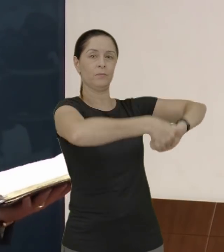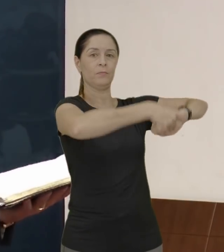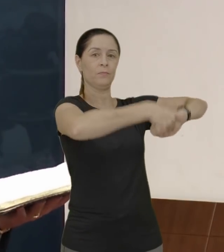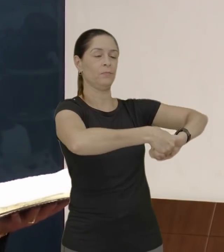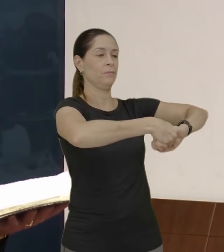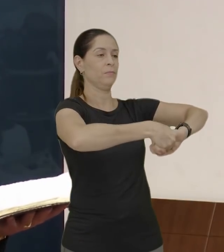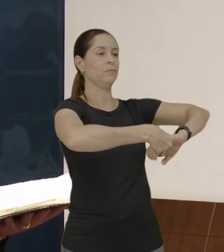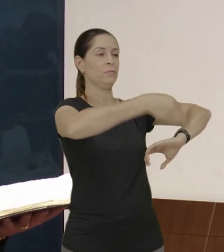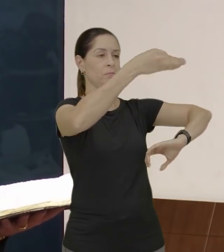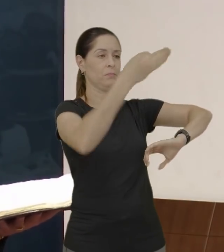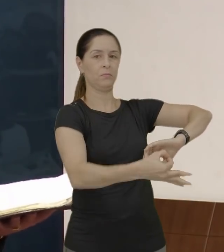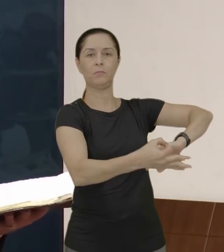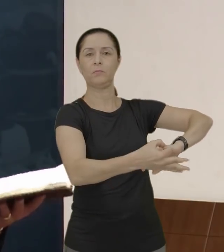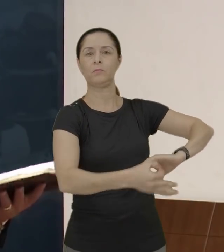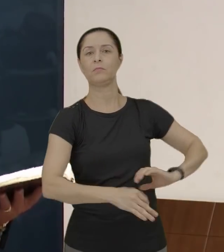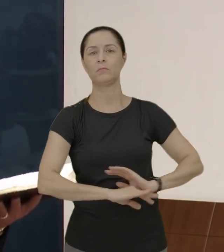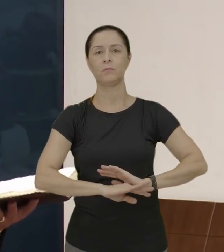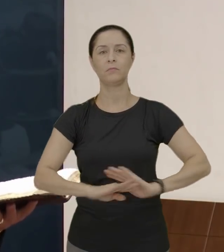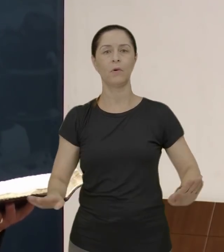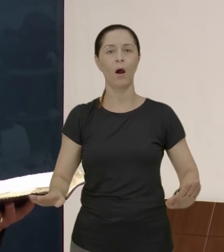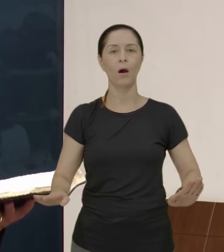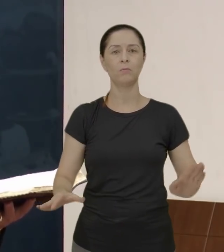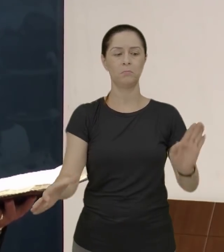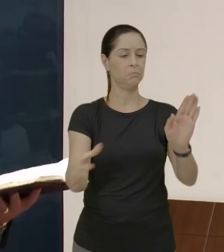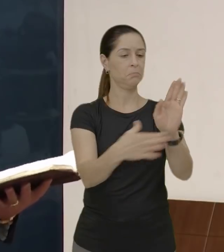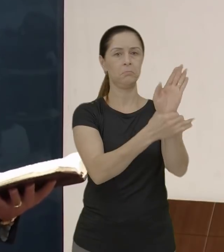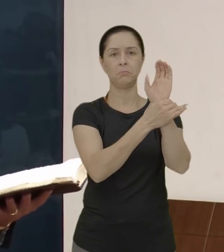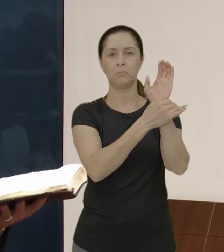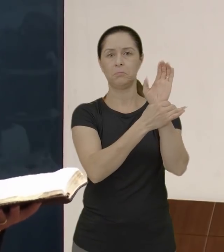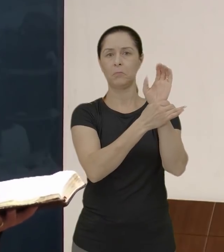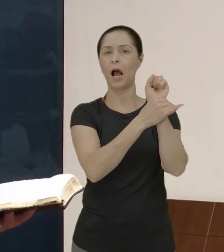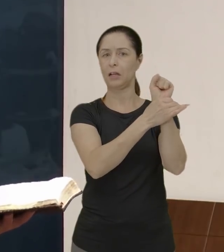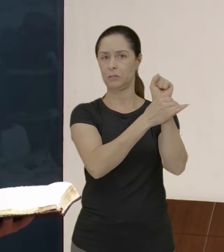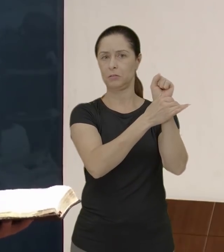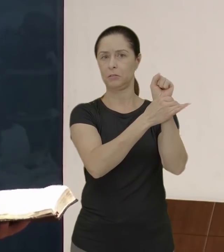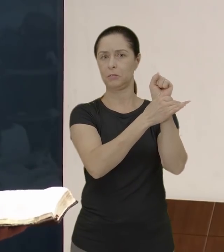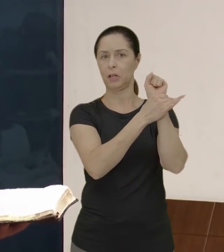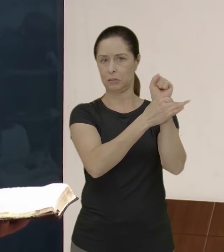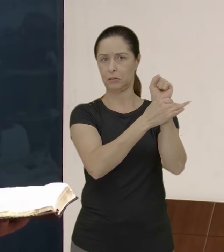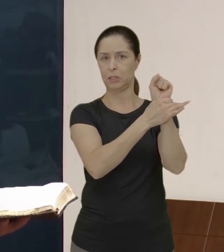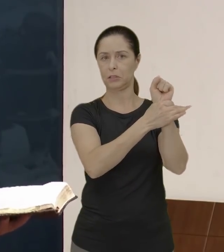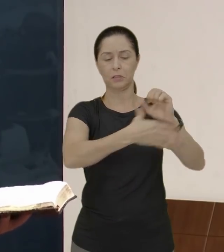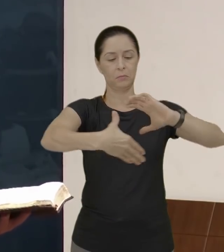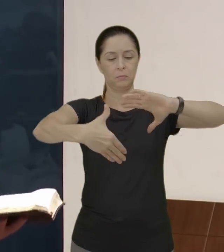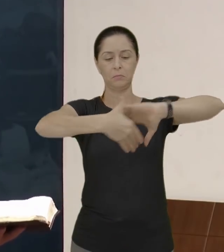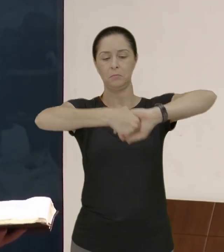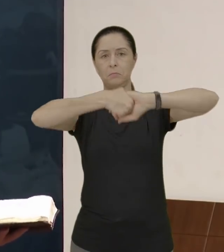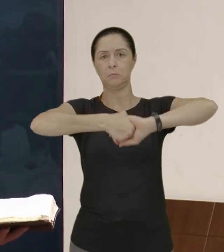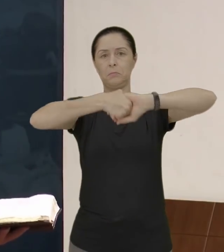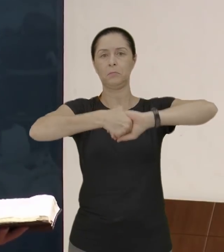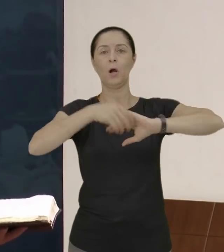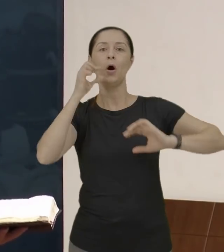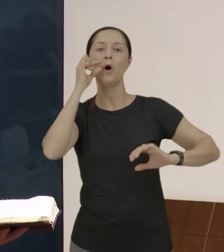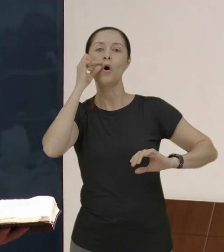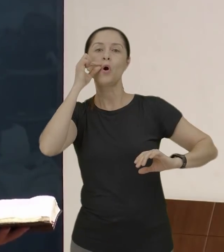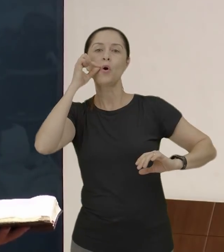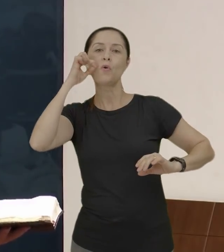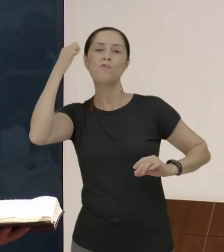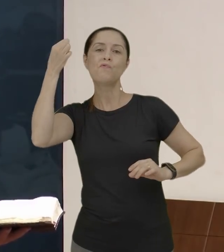Está feito, está feito. Lembra de uma outra expressão? Um fio de contrato, basta um fio do bigode.